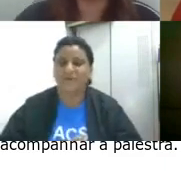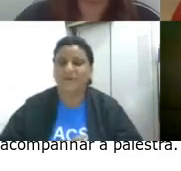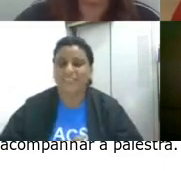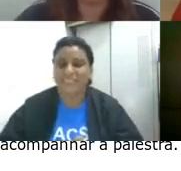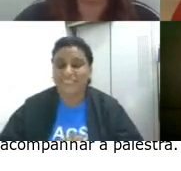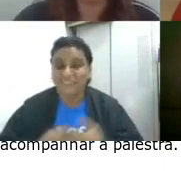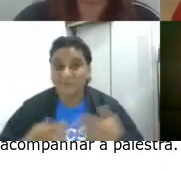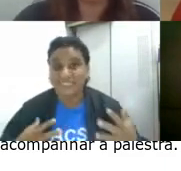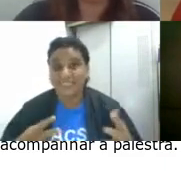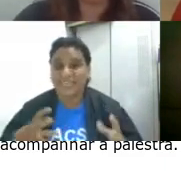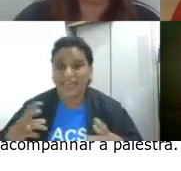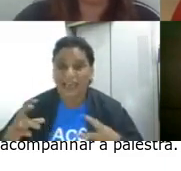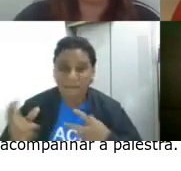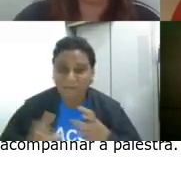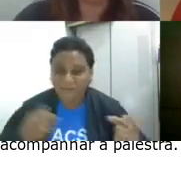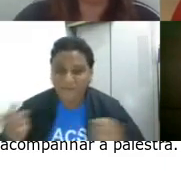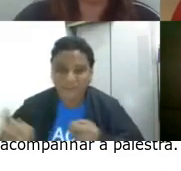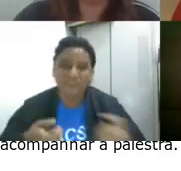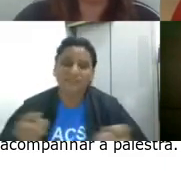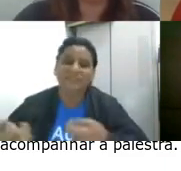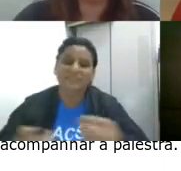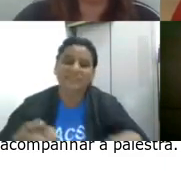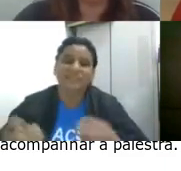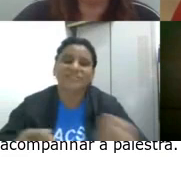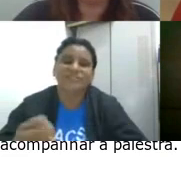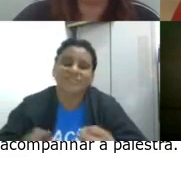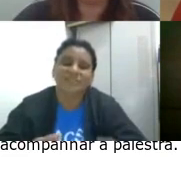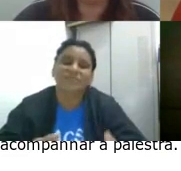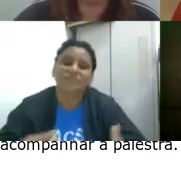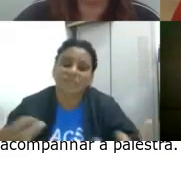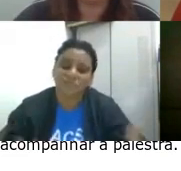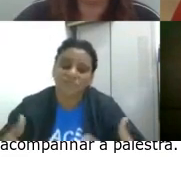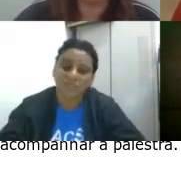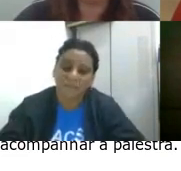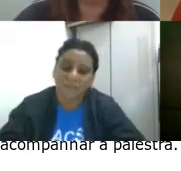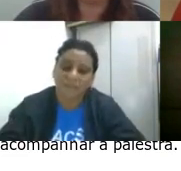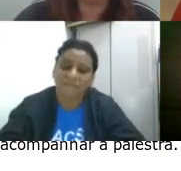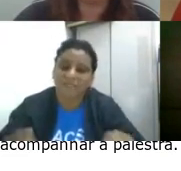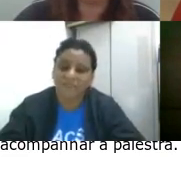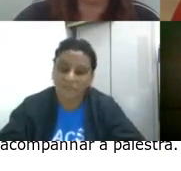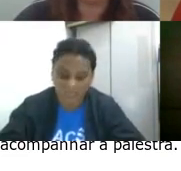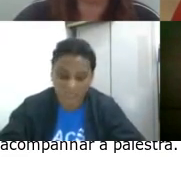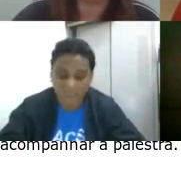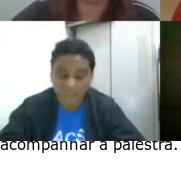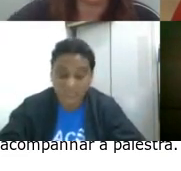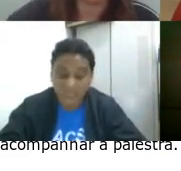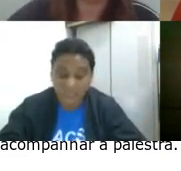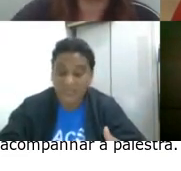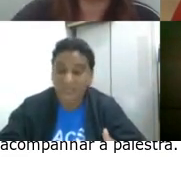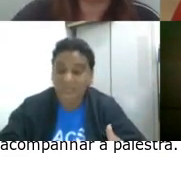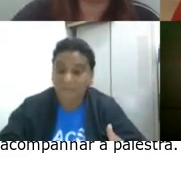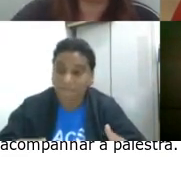maior então assim aproveito esses ganchozinhos pra justamente fazer com que eles